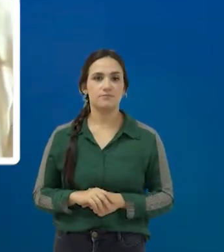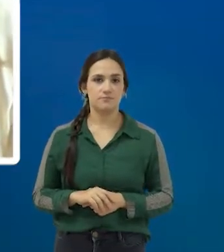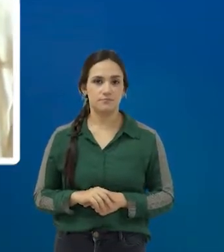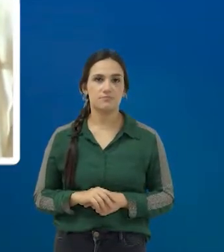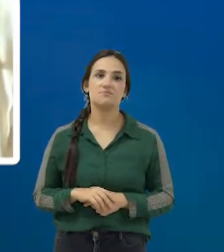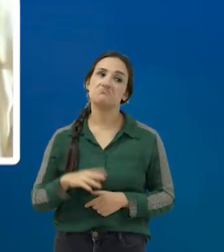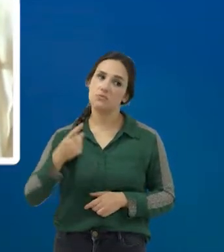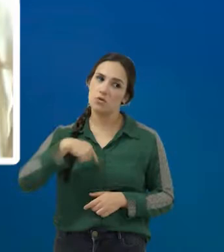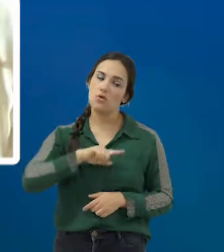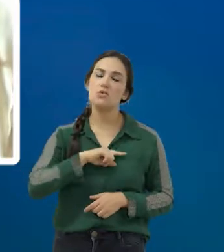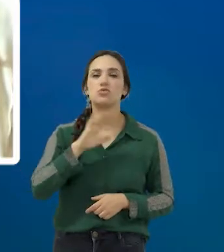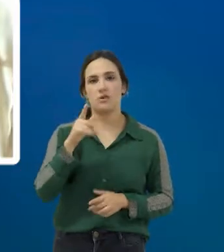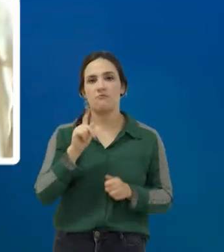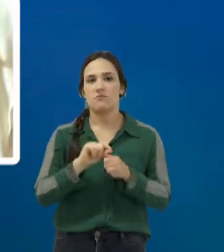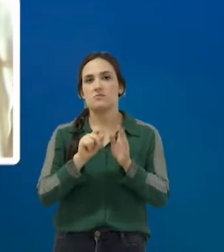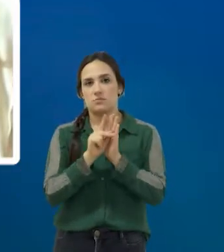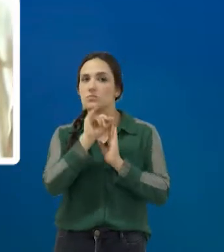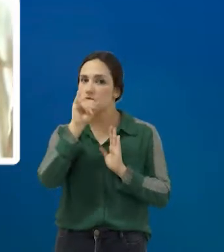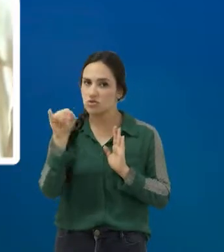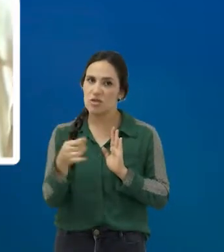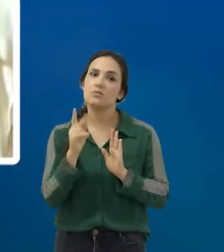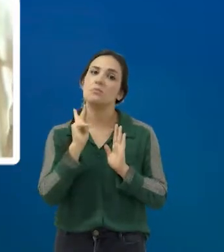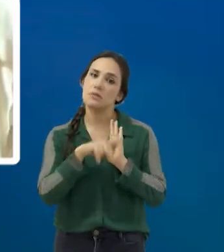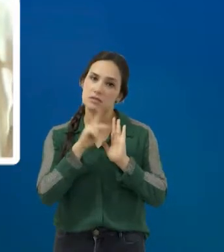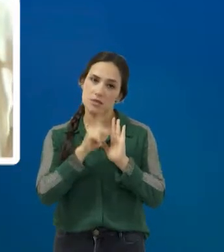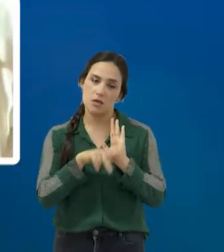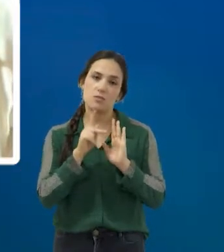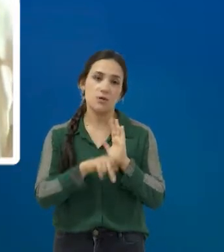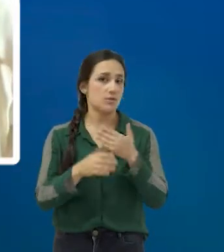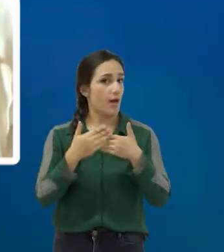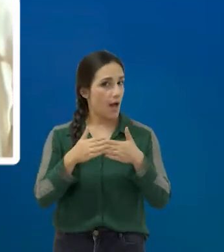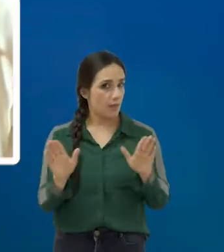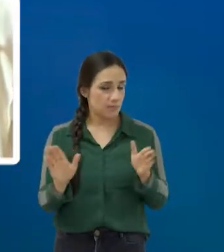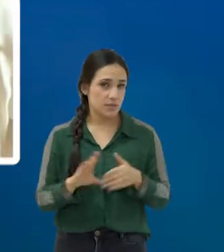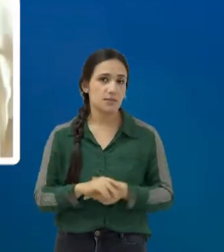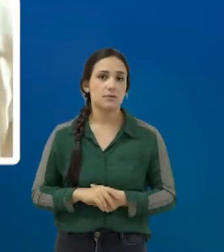está providenciando, eu acho que eles vão implantar